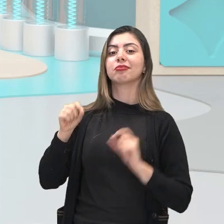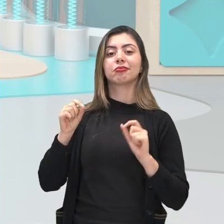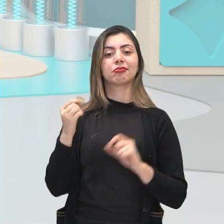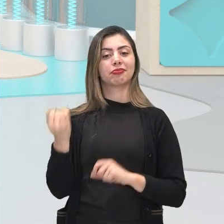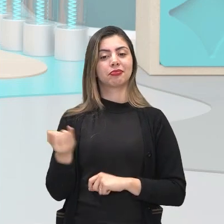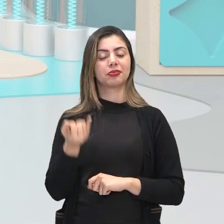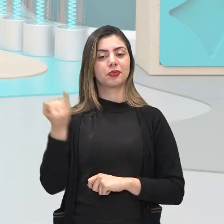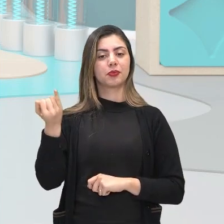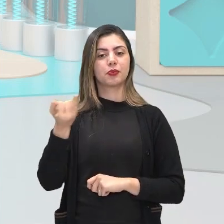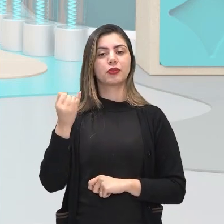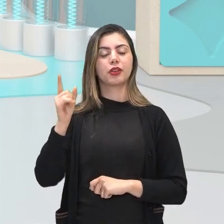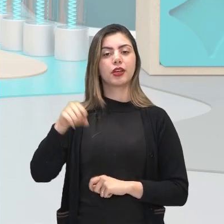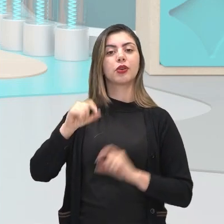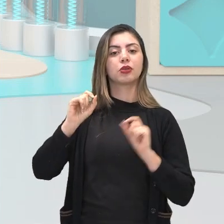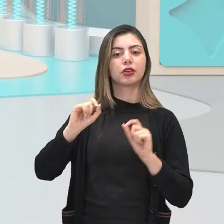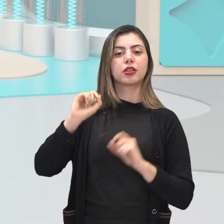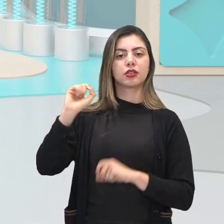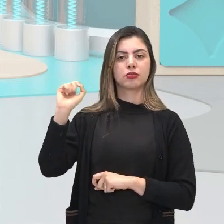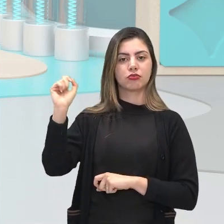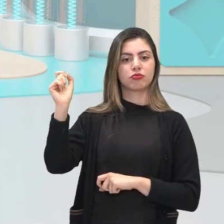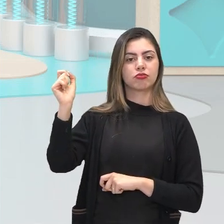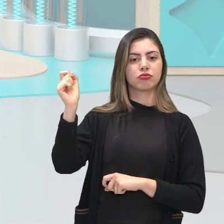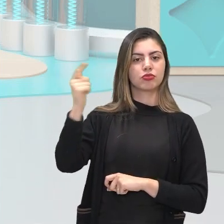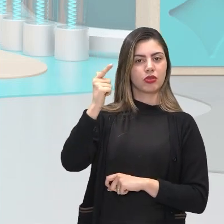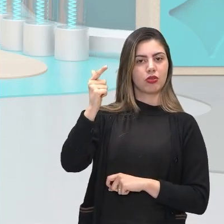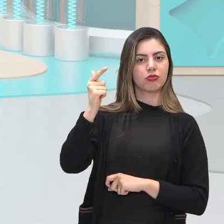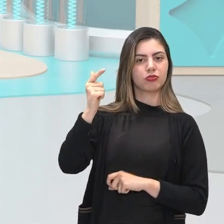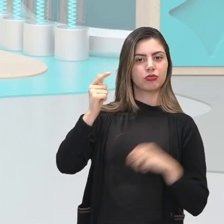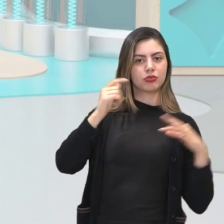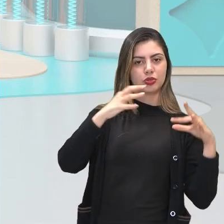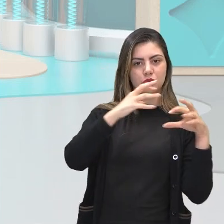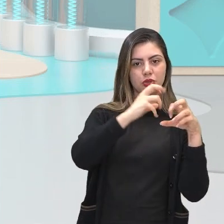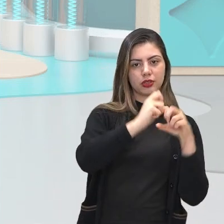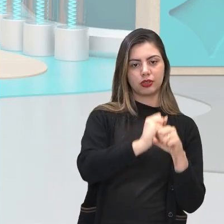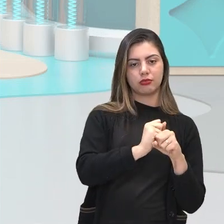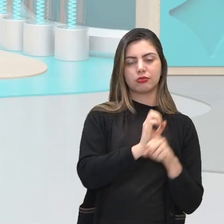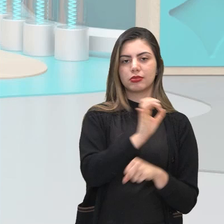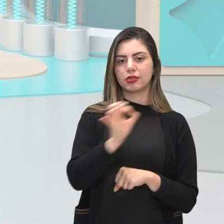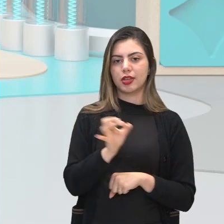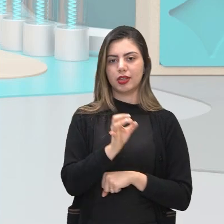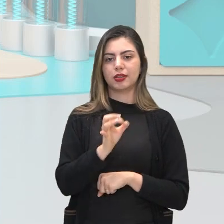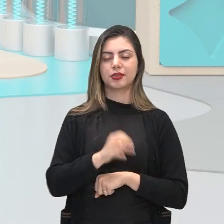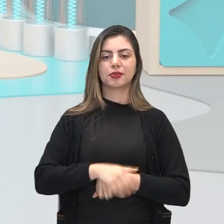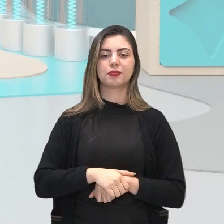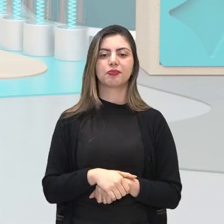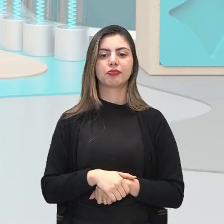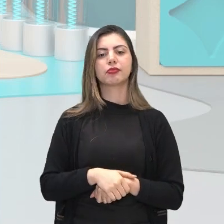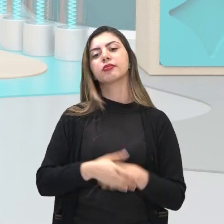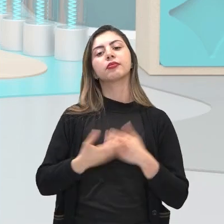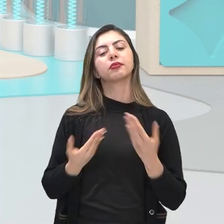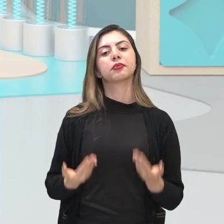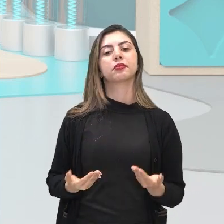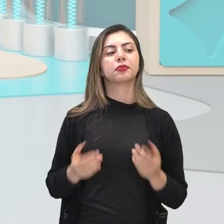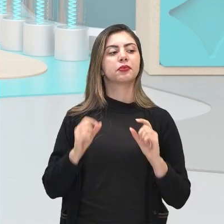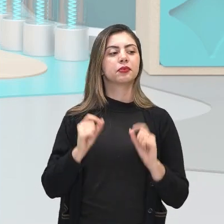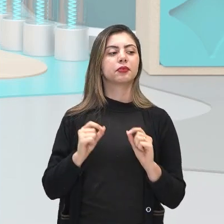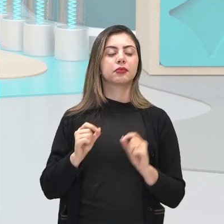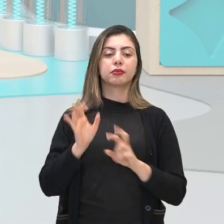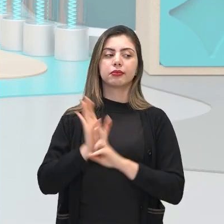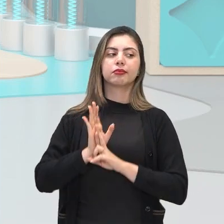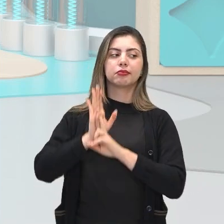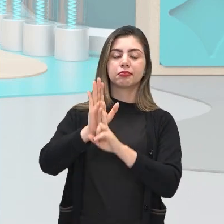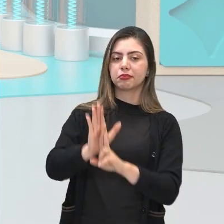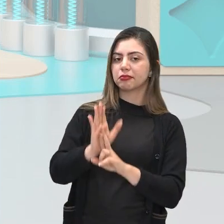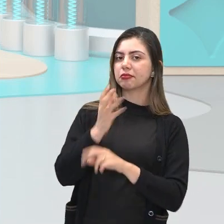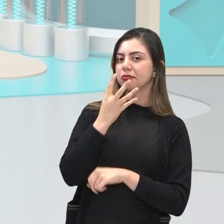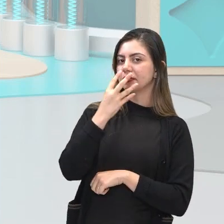Sim, a luz e a sombra. Os dois lobos. Exatamente. Tudo e nada